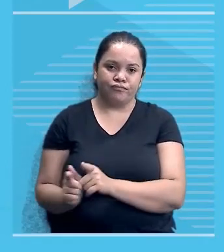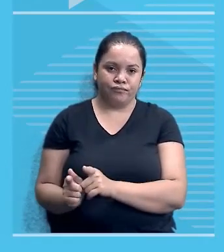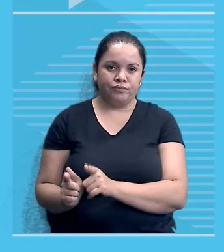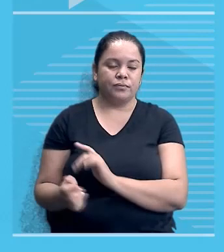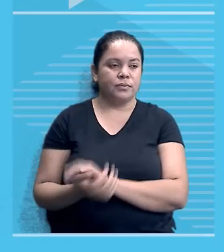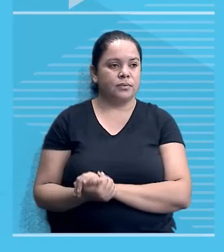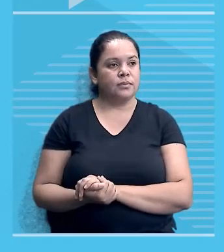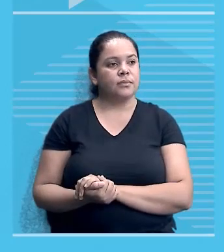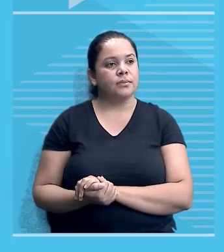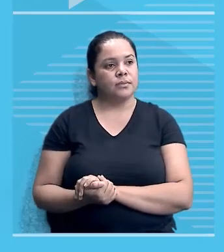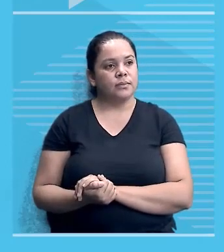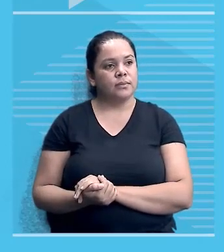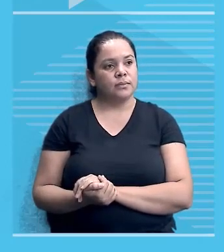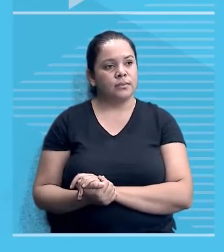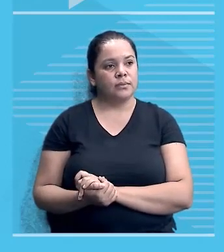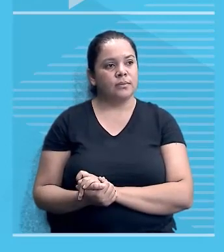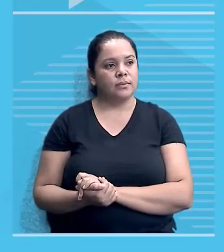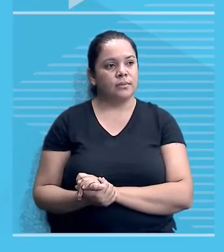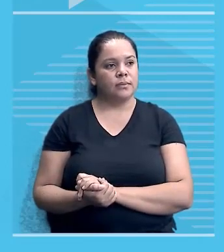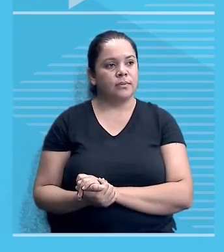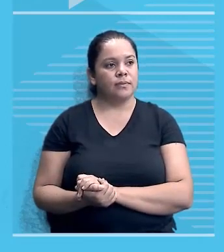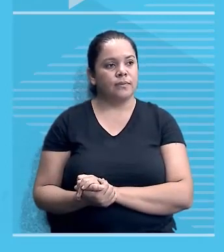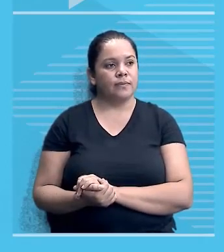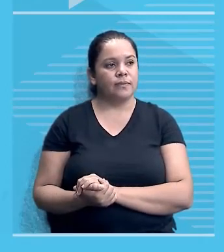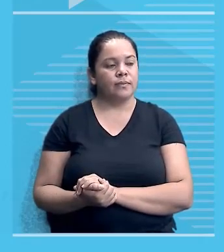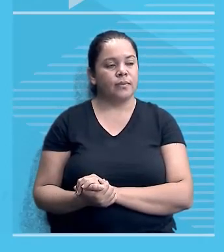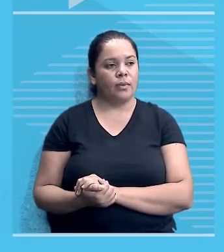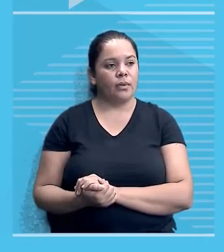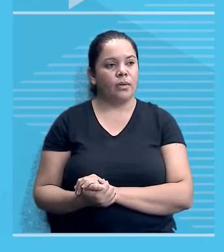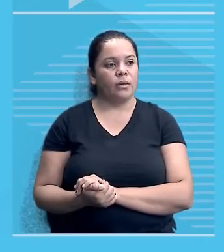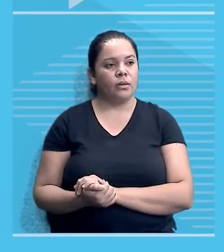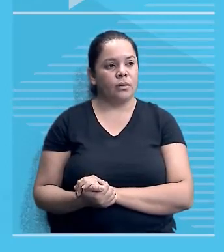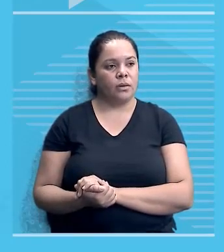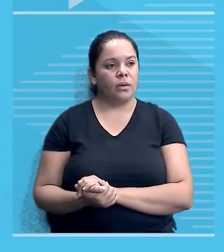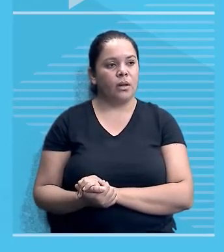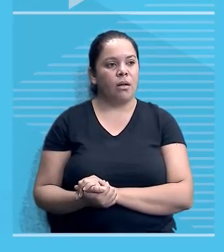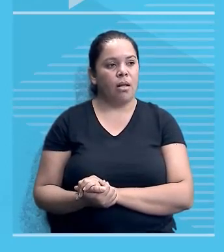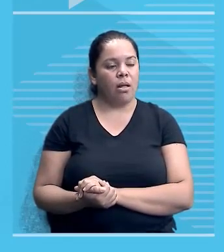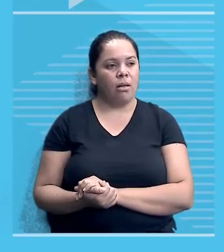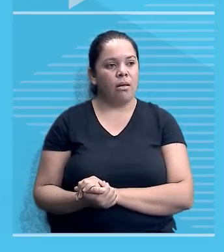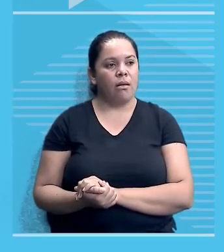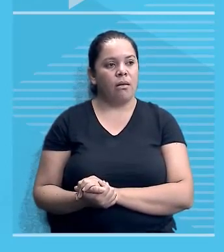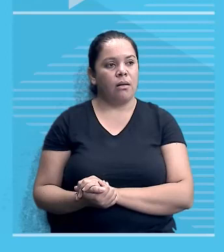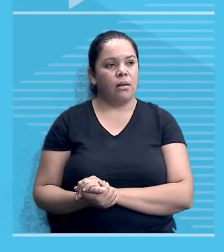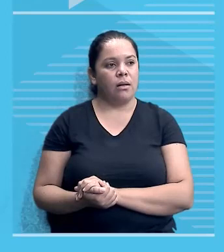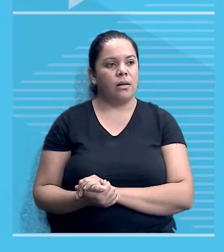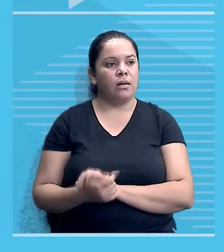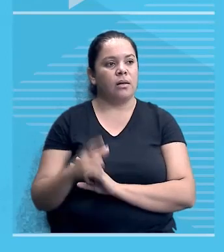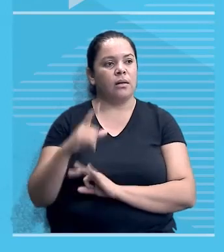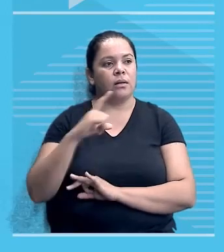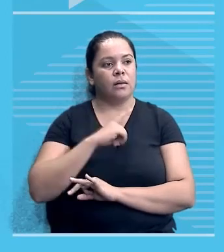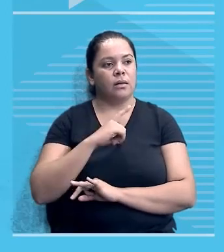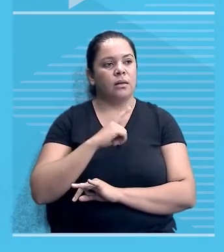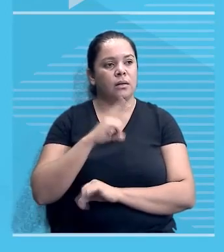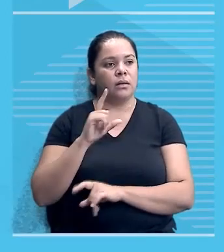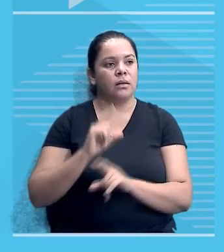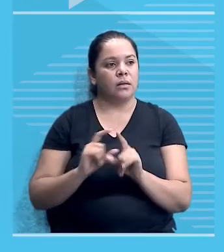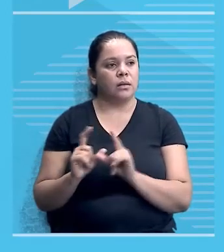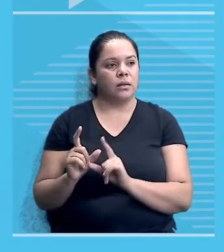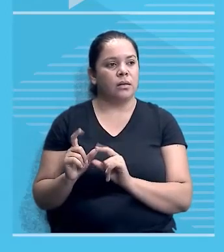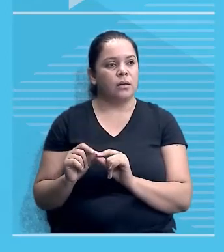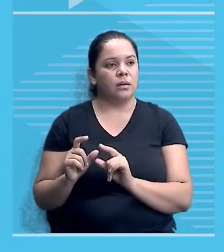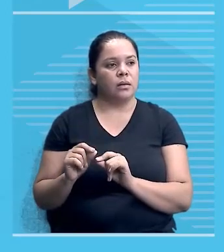distribuída nesse 5.570 municípios né então nós temos um Brasil predominantemente